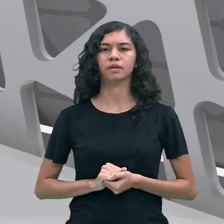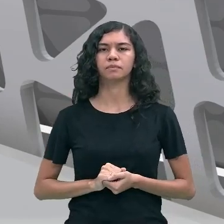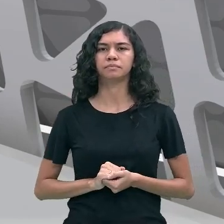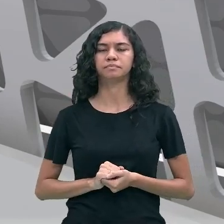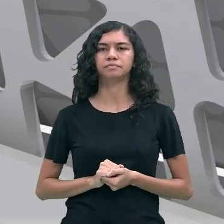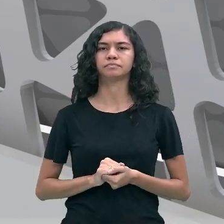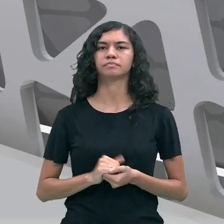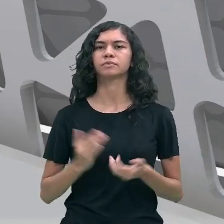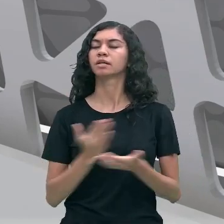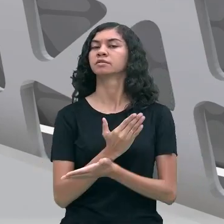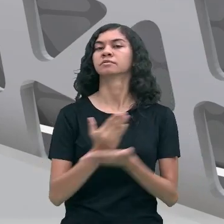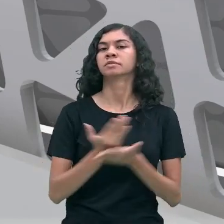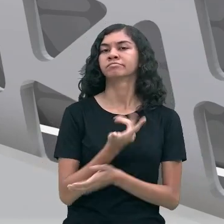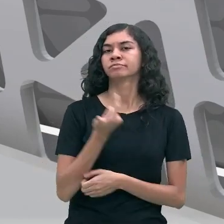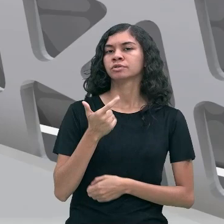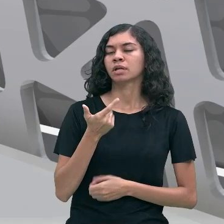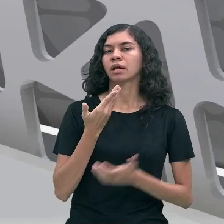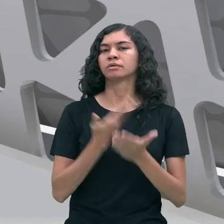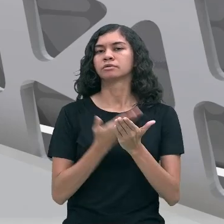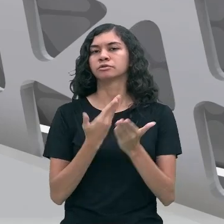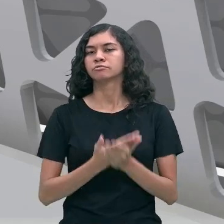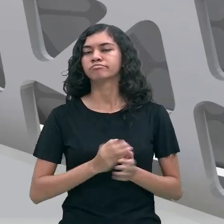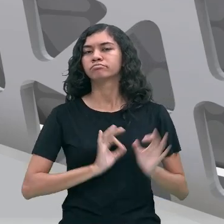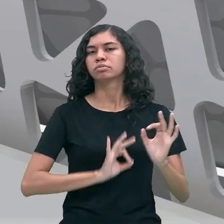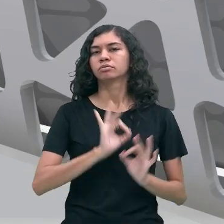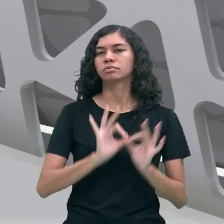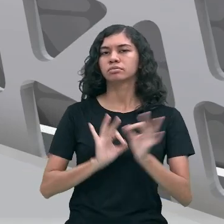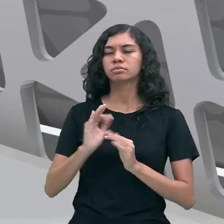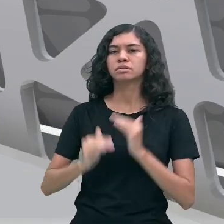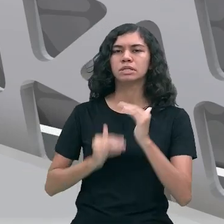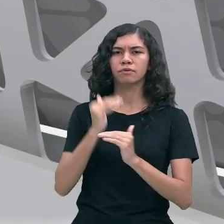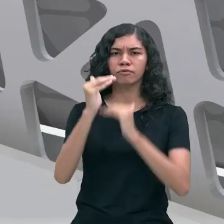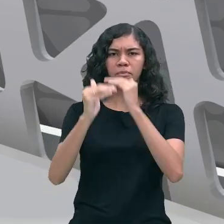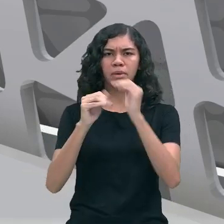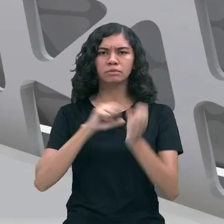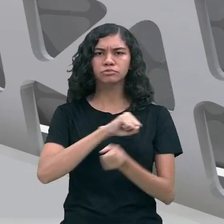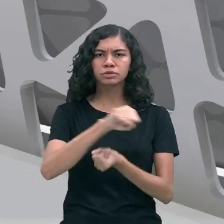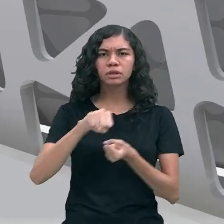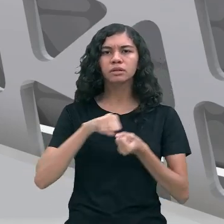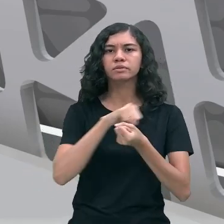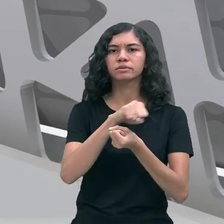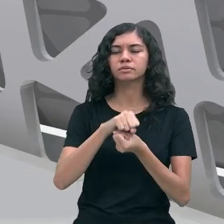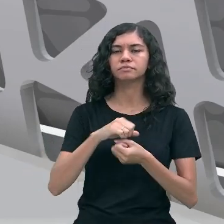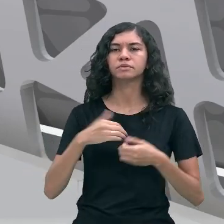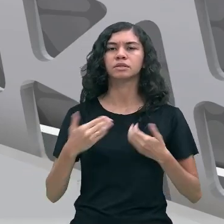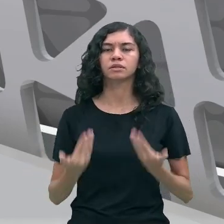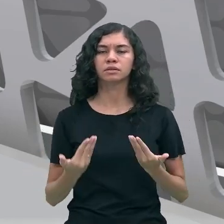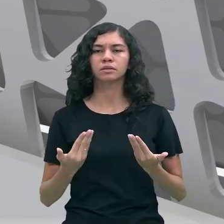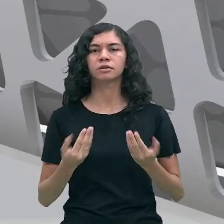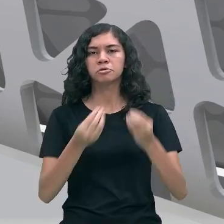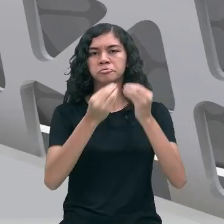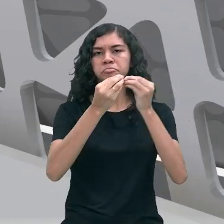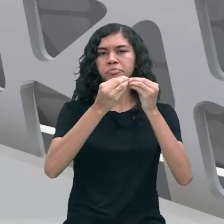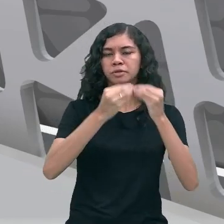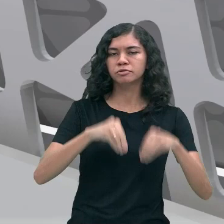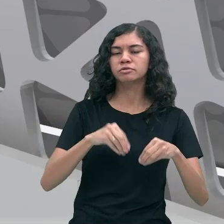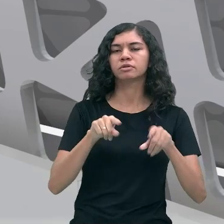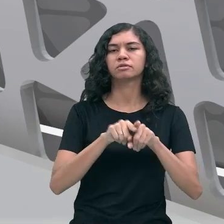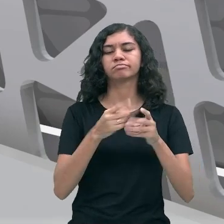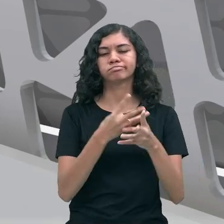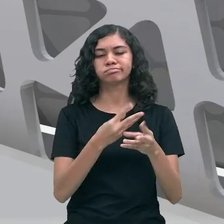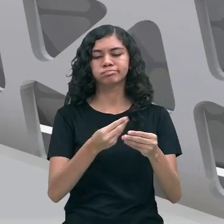um estudo, um planejamento, um desenvolvimento sustentável para aquela atividade e acaba, por fim, com a extinção ou